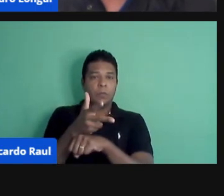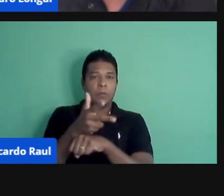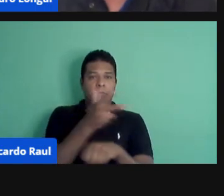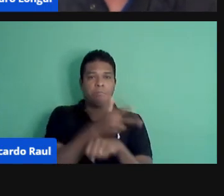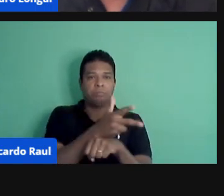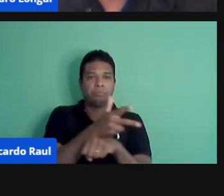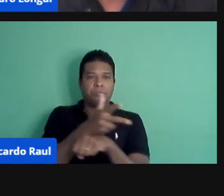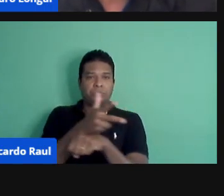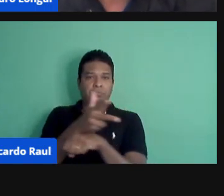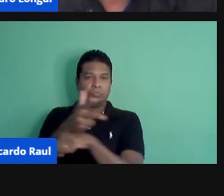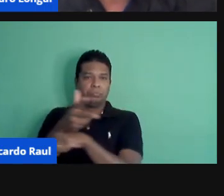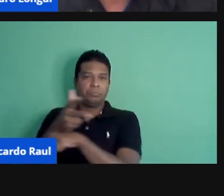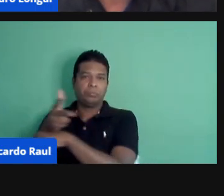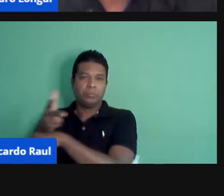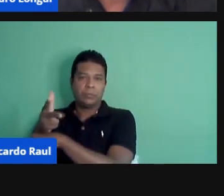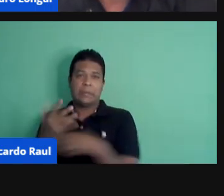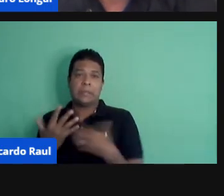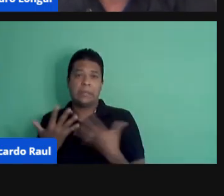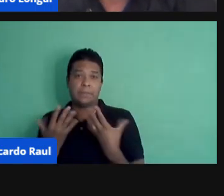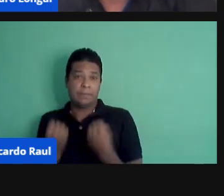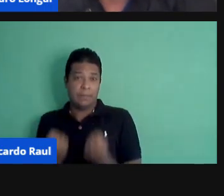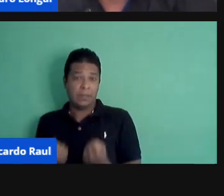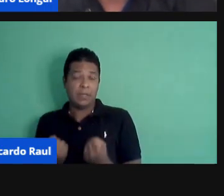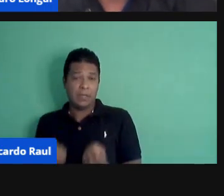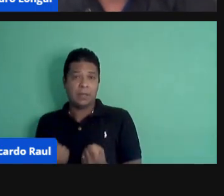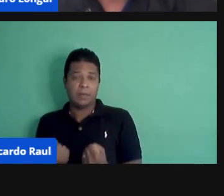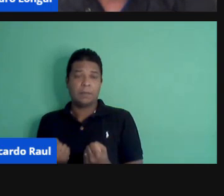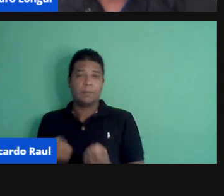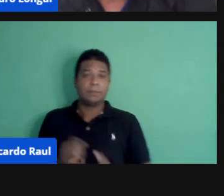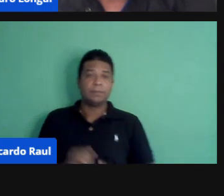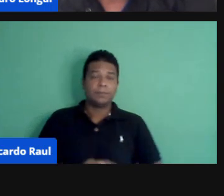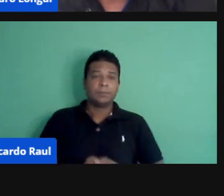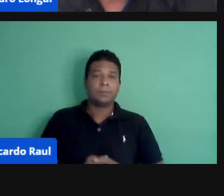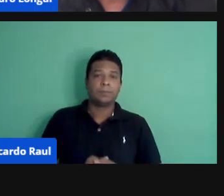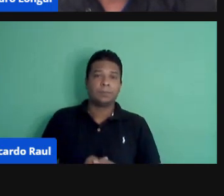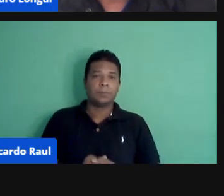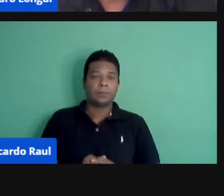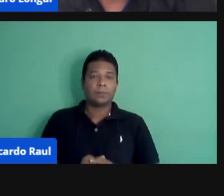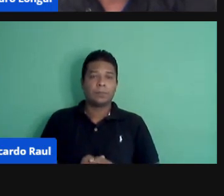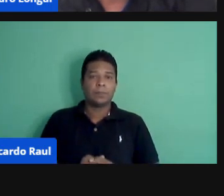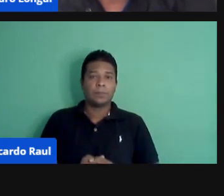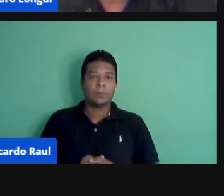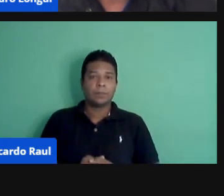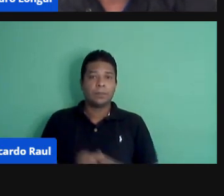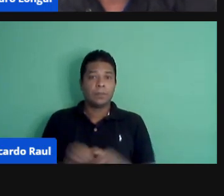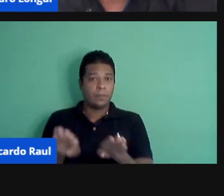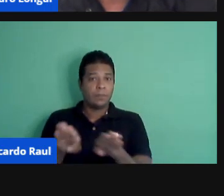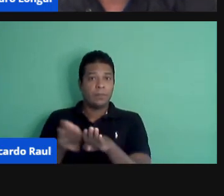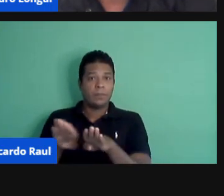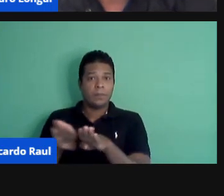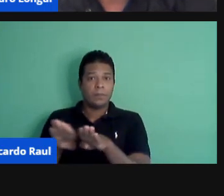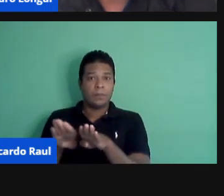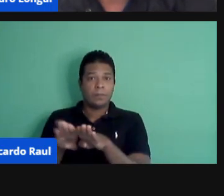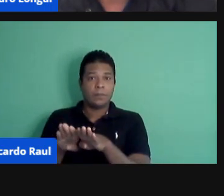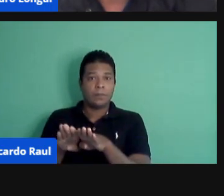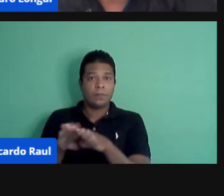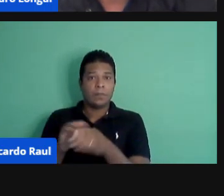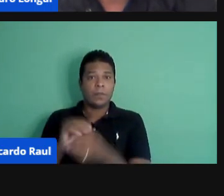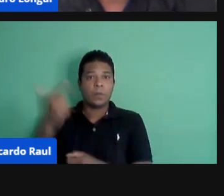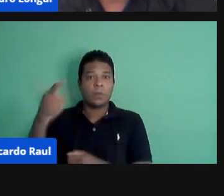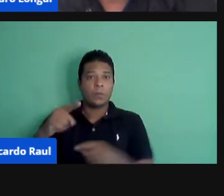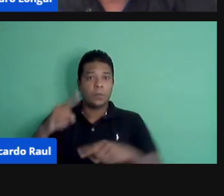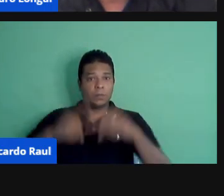muito longo, muito cansativo para esse aluno, né? Assim como também outras